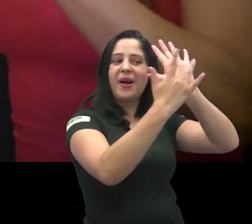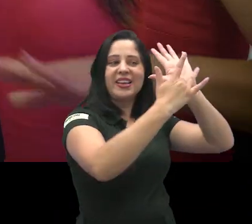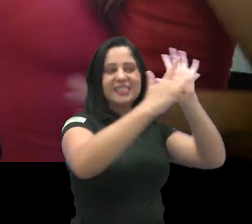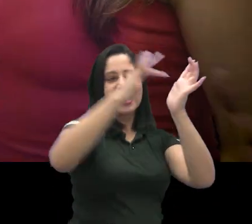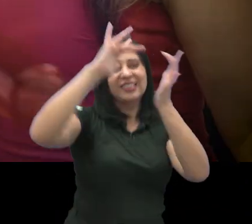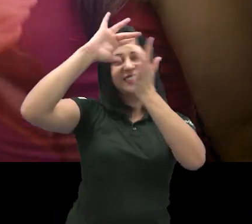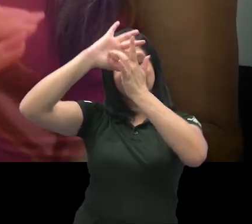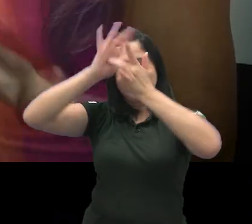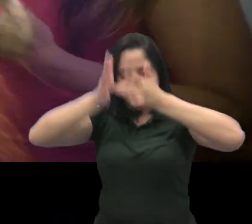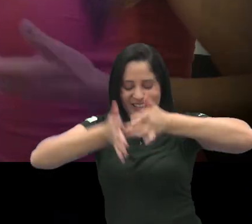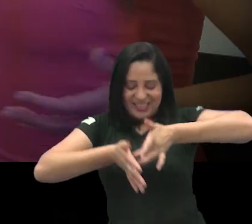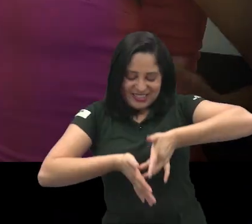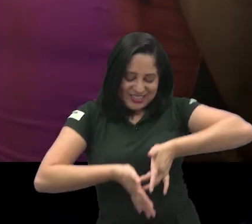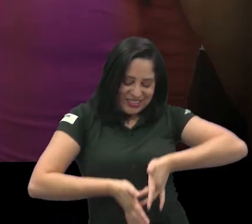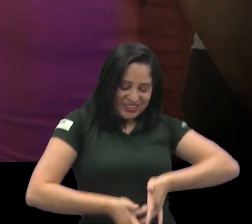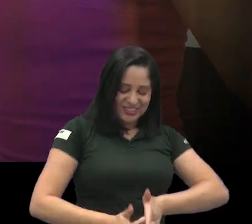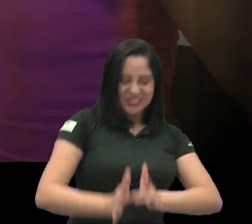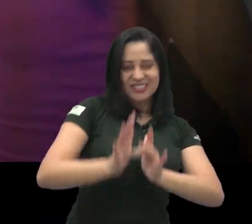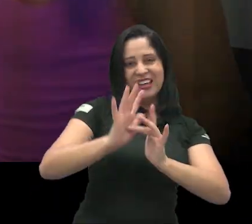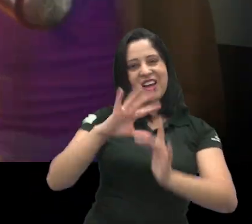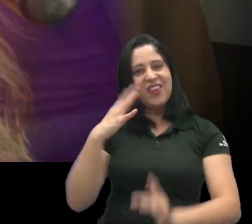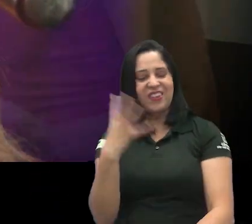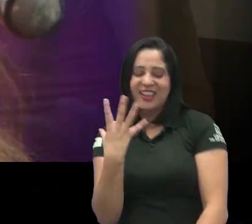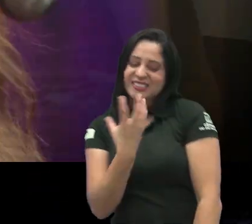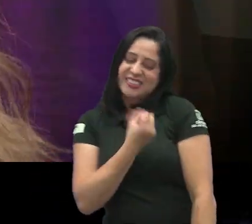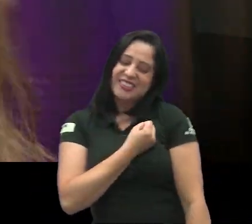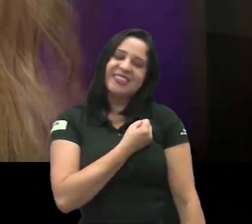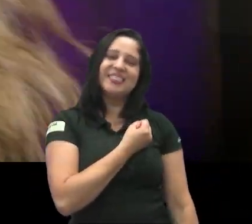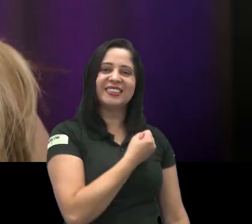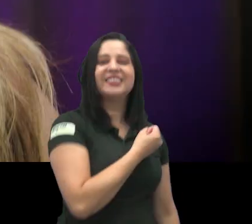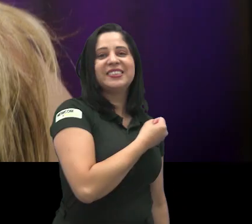Natal, pois nasceu Jesus o